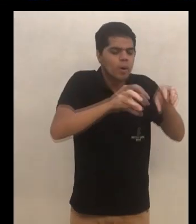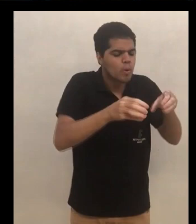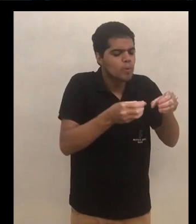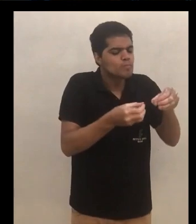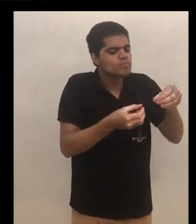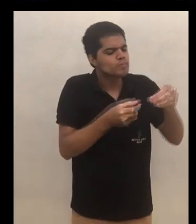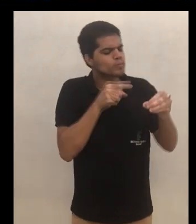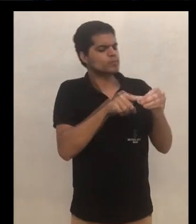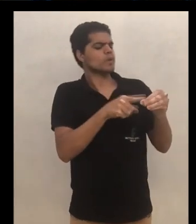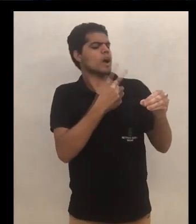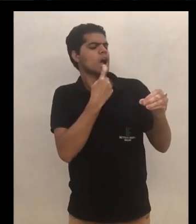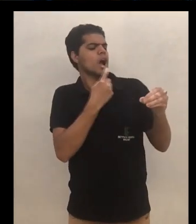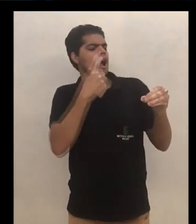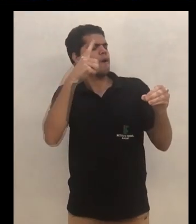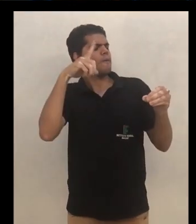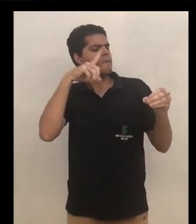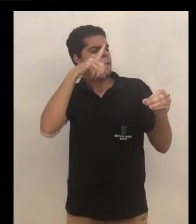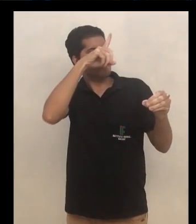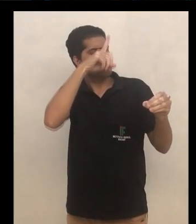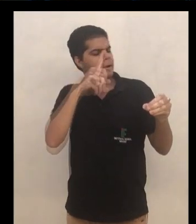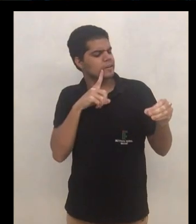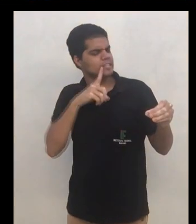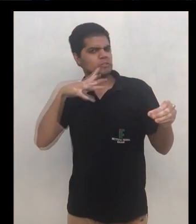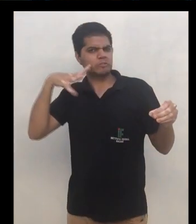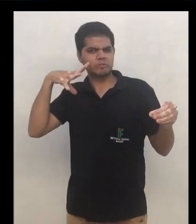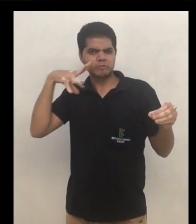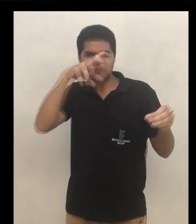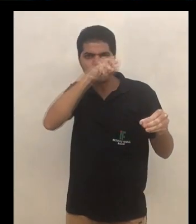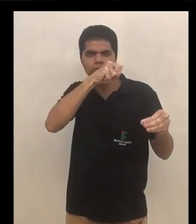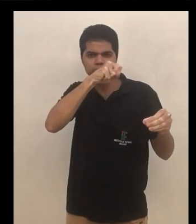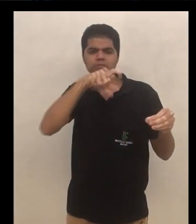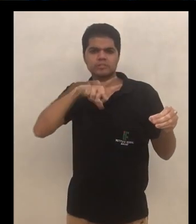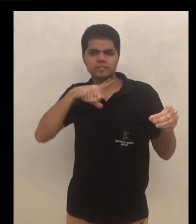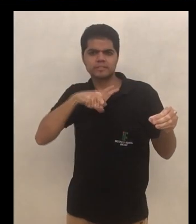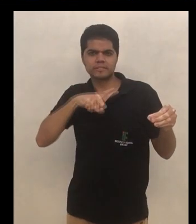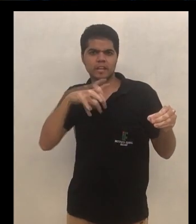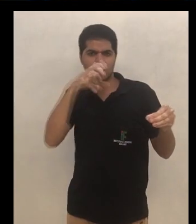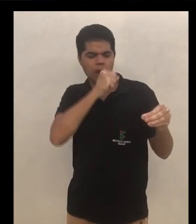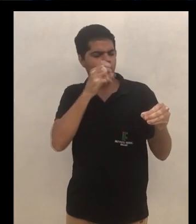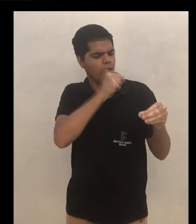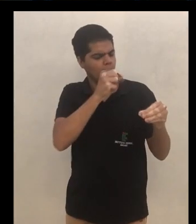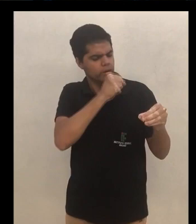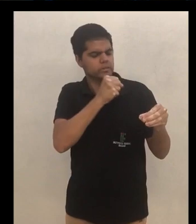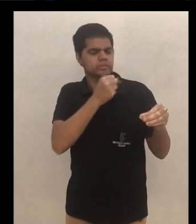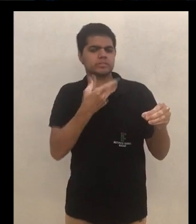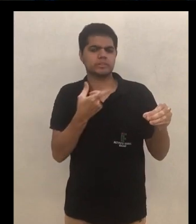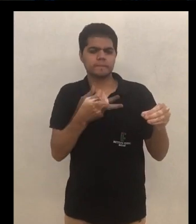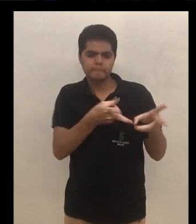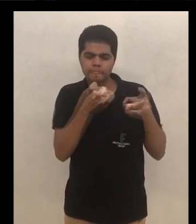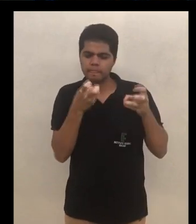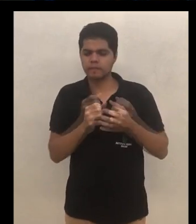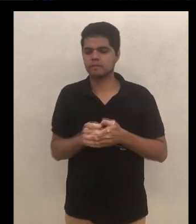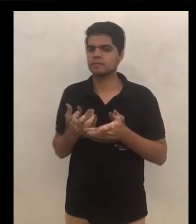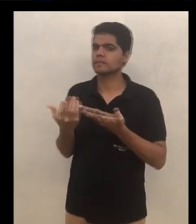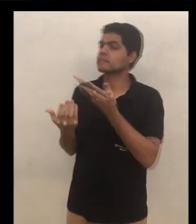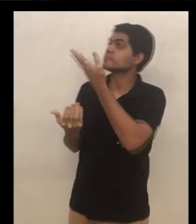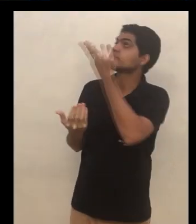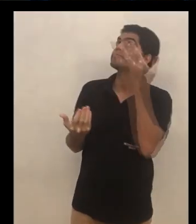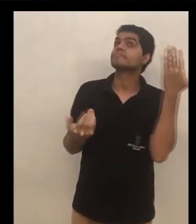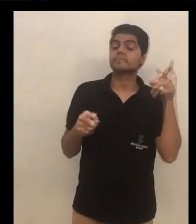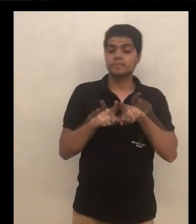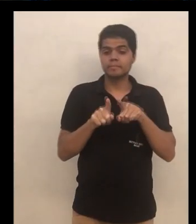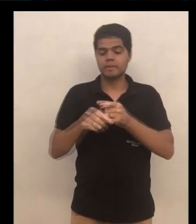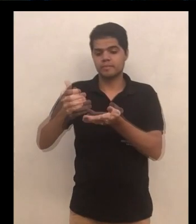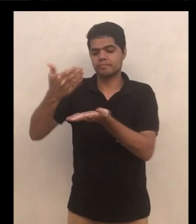alimenta com verde, também vai dar um resultado bom. Aqui, onde o farelo da mandioca está sendo processado, é o pessoal